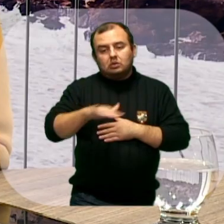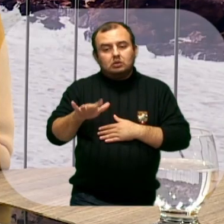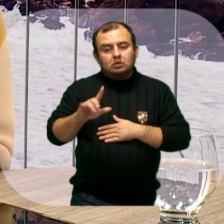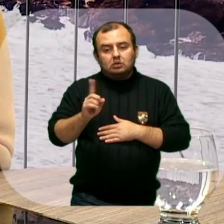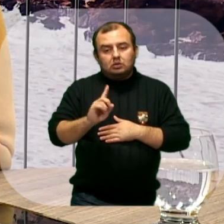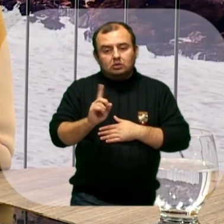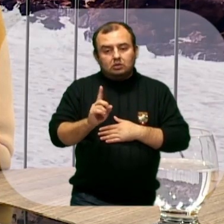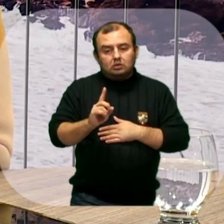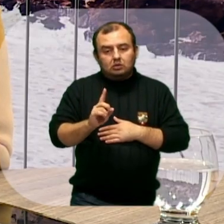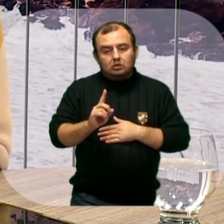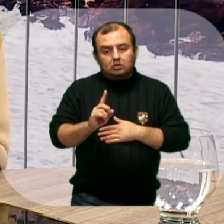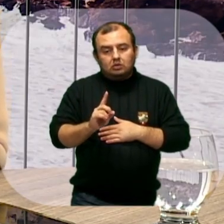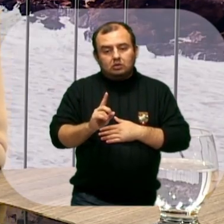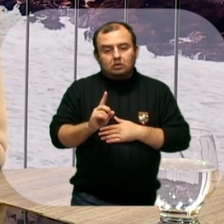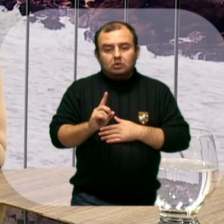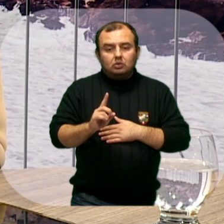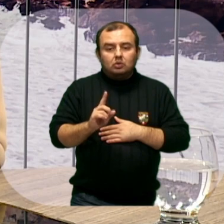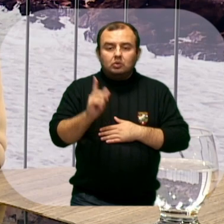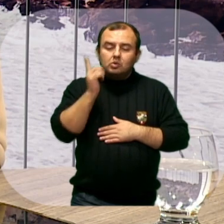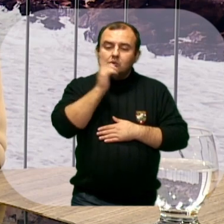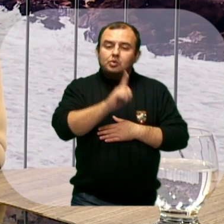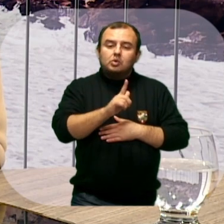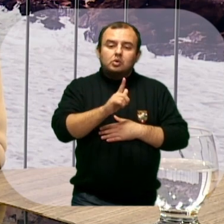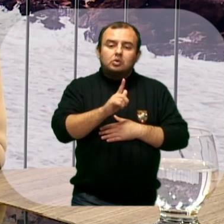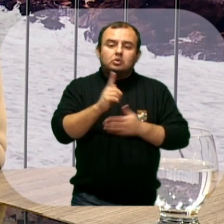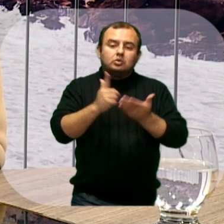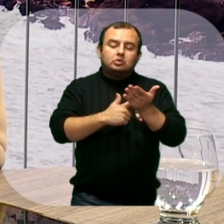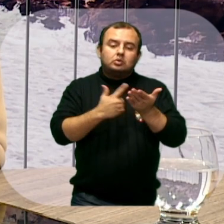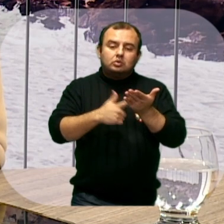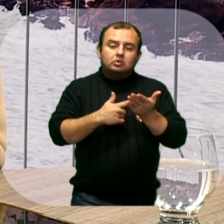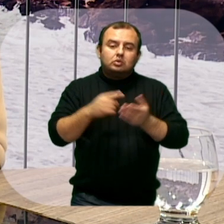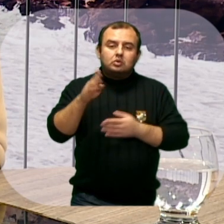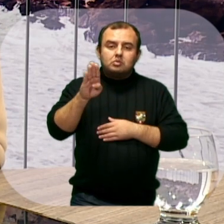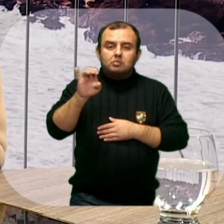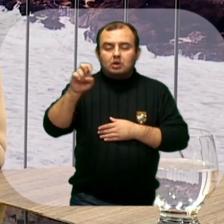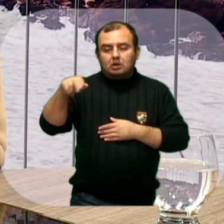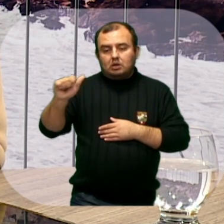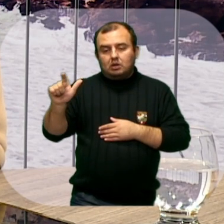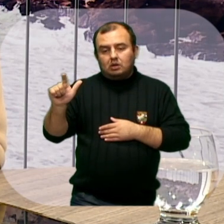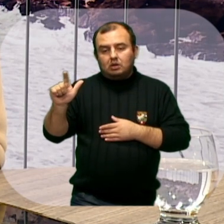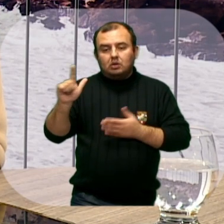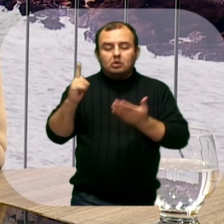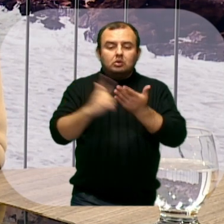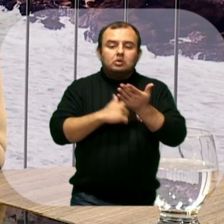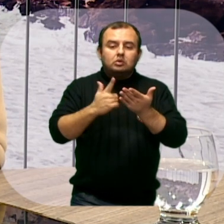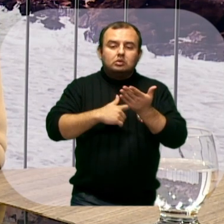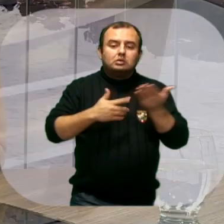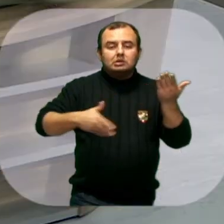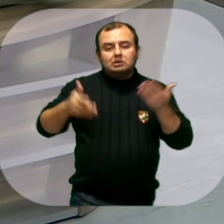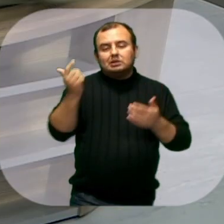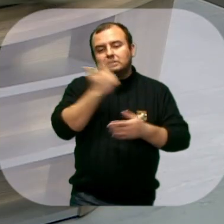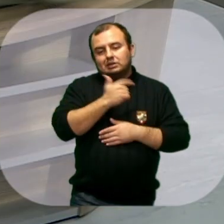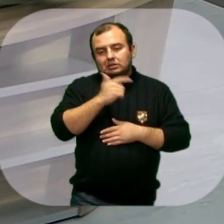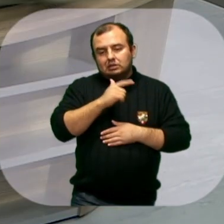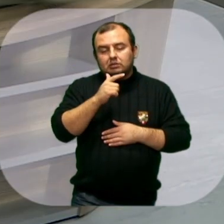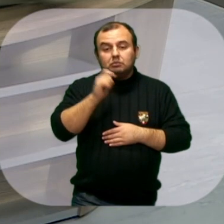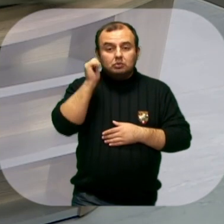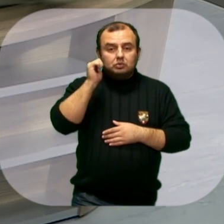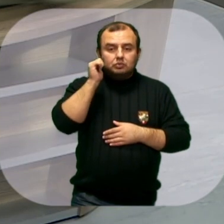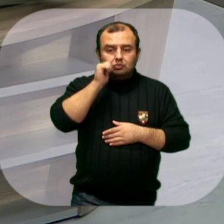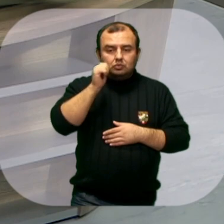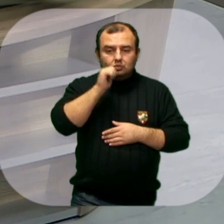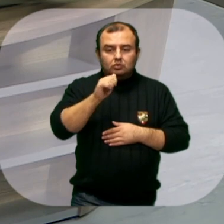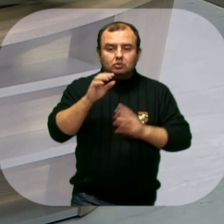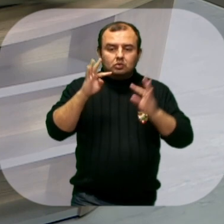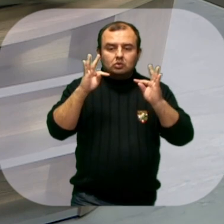pelo infantil. Não foi? Eu ganhei livro destaque na Bienal, num livro de entretenimento feminino, na Bienal de São Paulo,